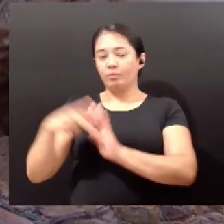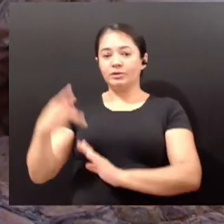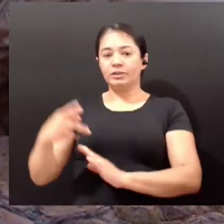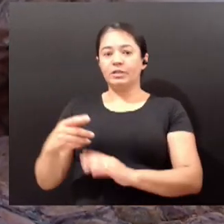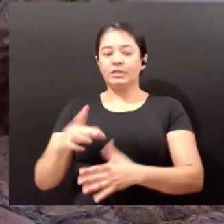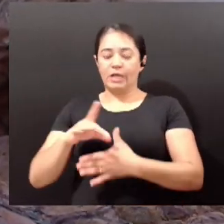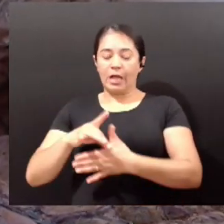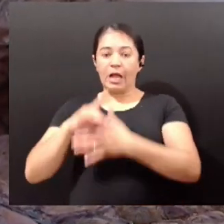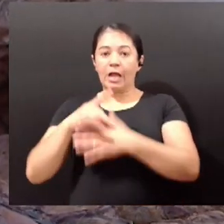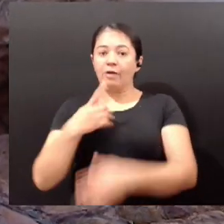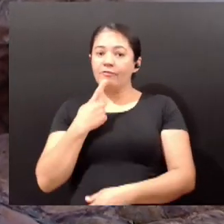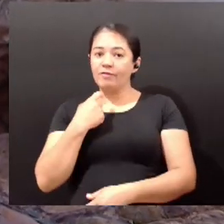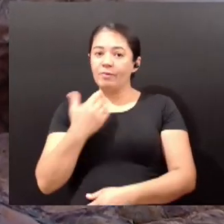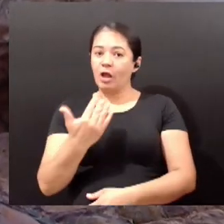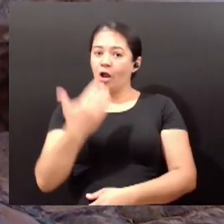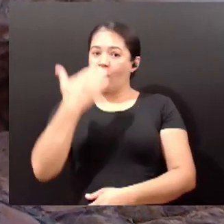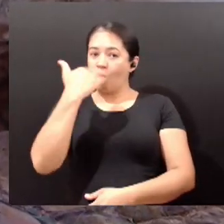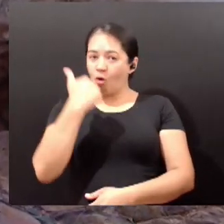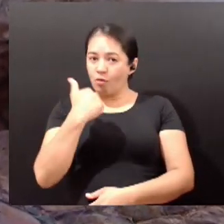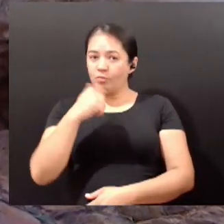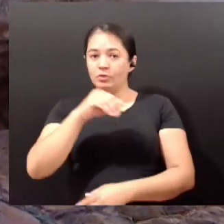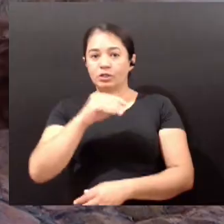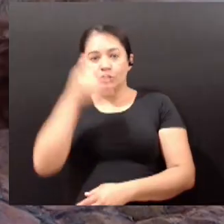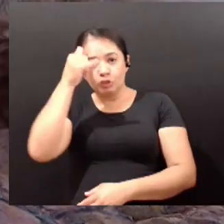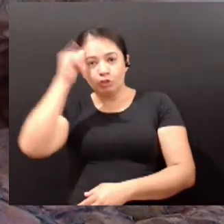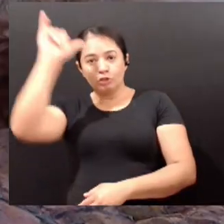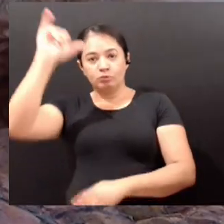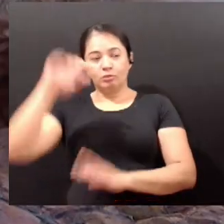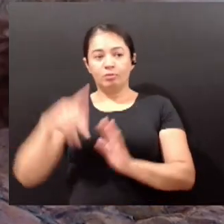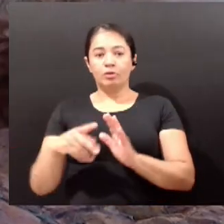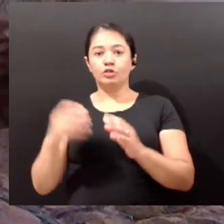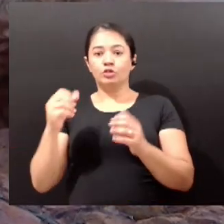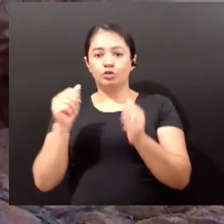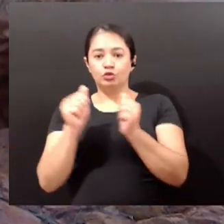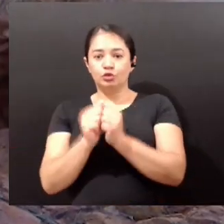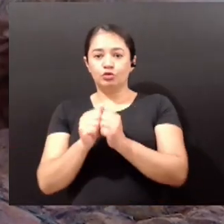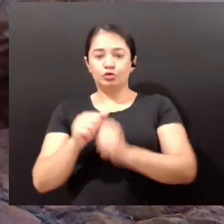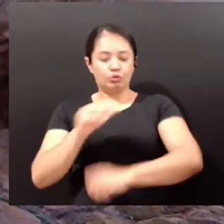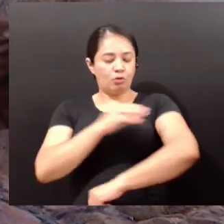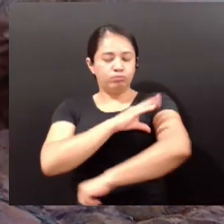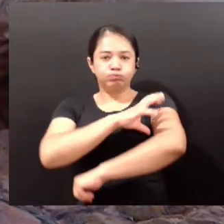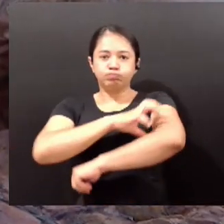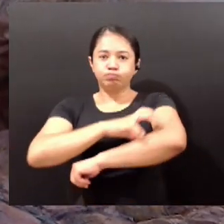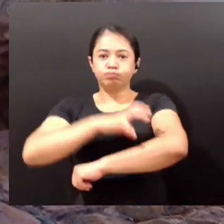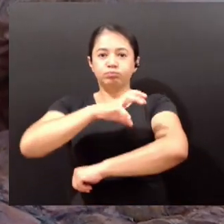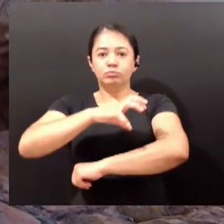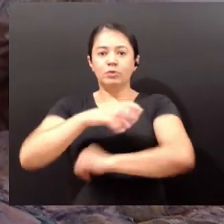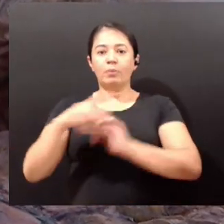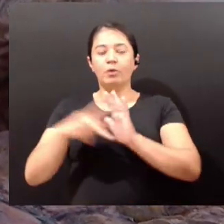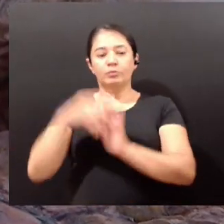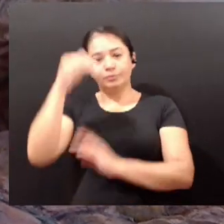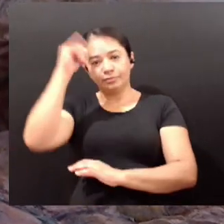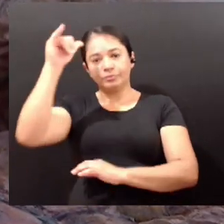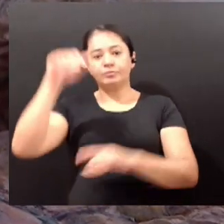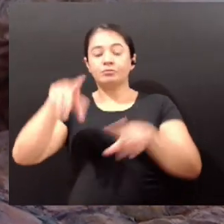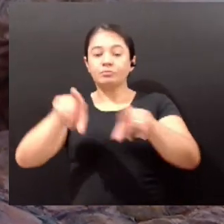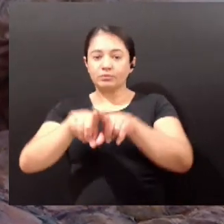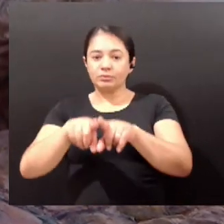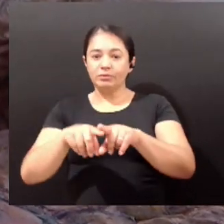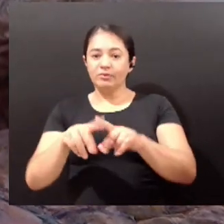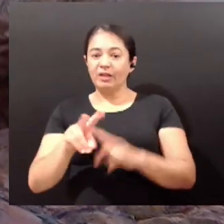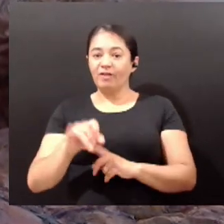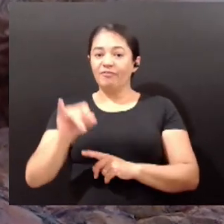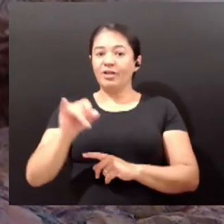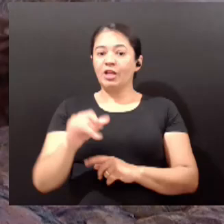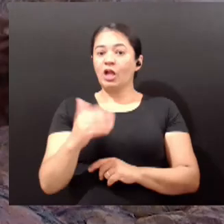no caso, carne bovina, que é composta de músculo bovino, e aí, quando ela vai comer uma presa, ela come